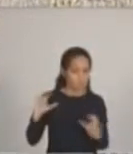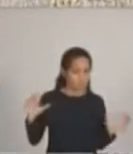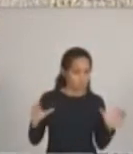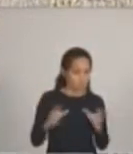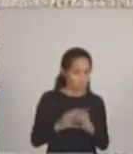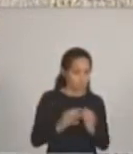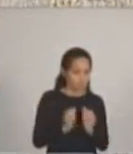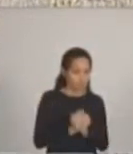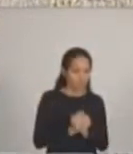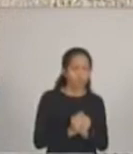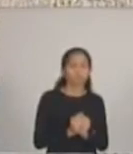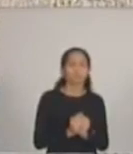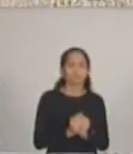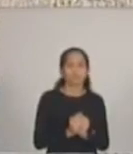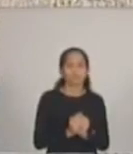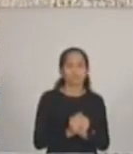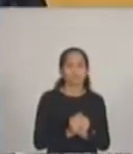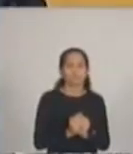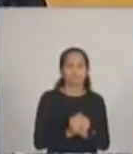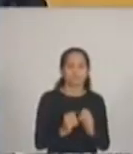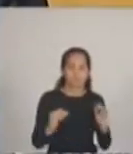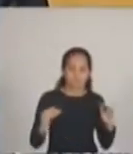Pela constitucionalidade.